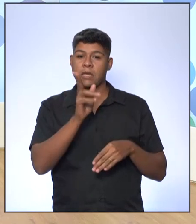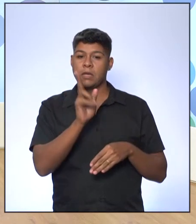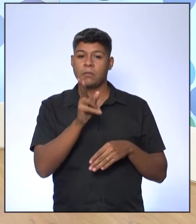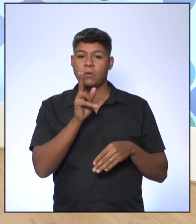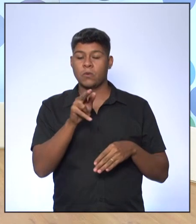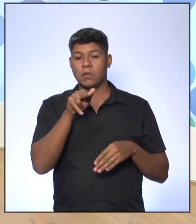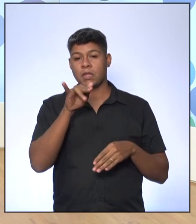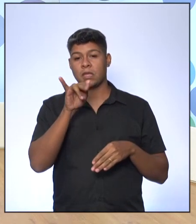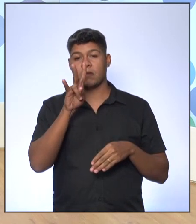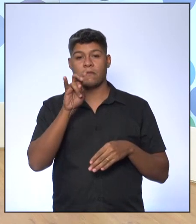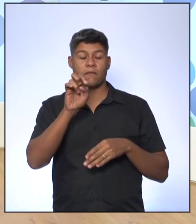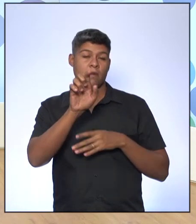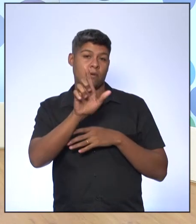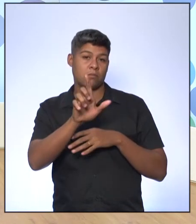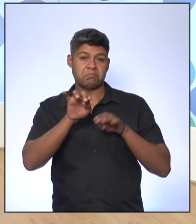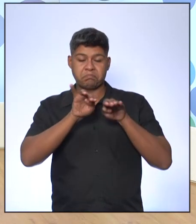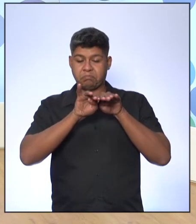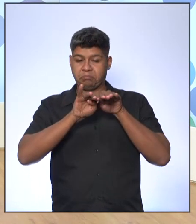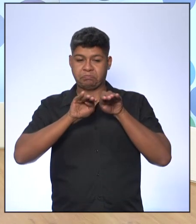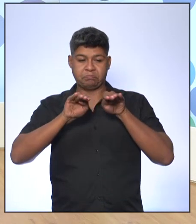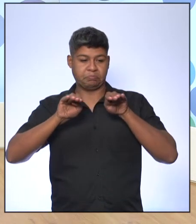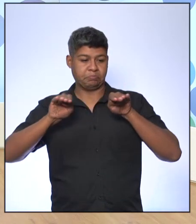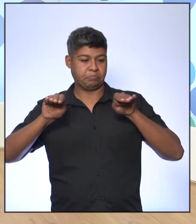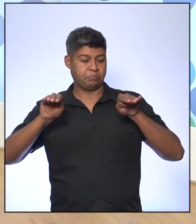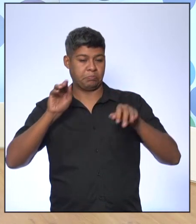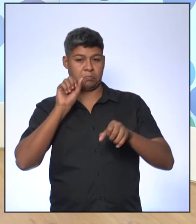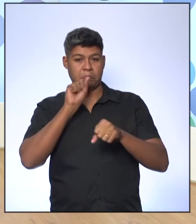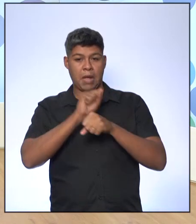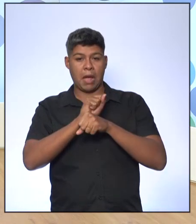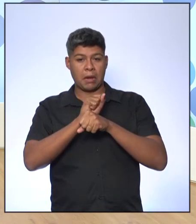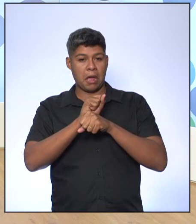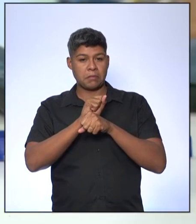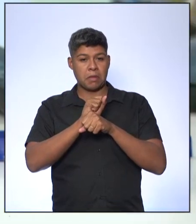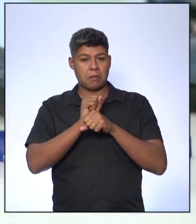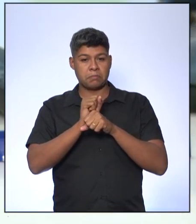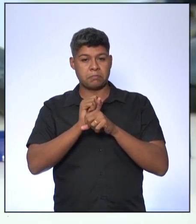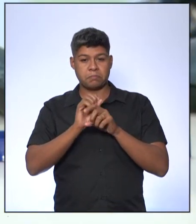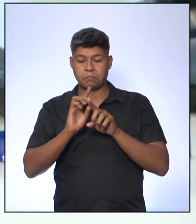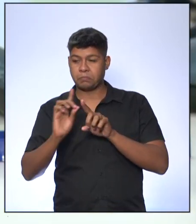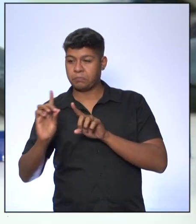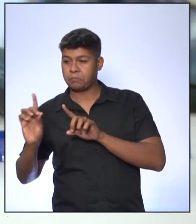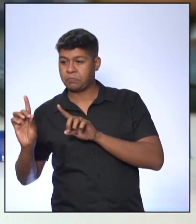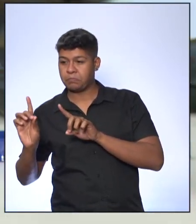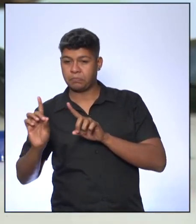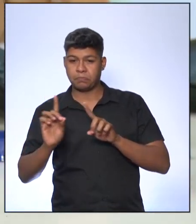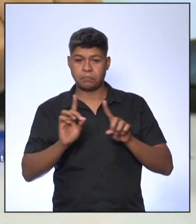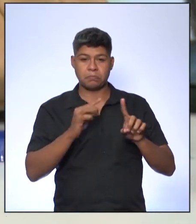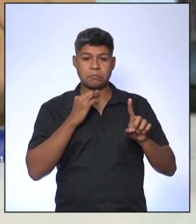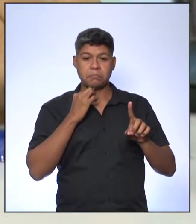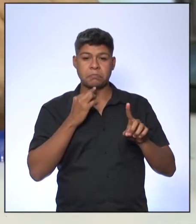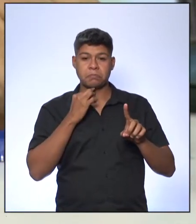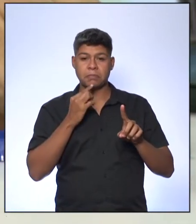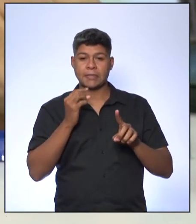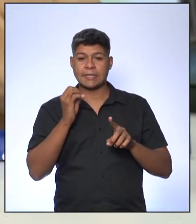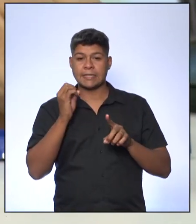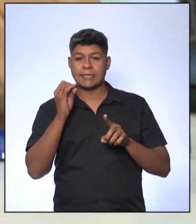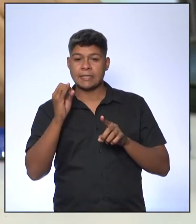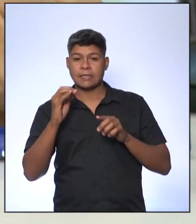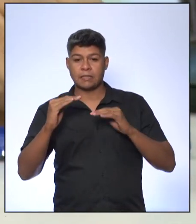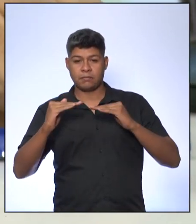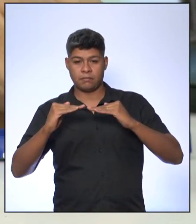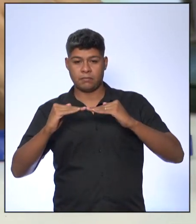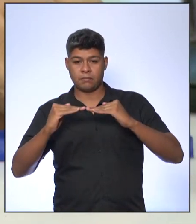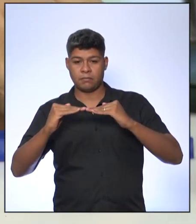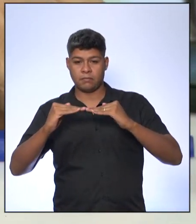nível, então a bolinha ela não desliza, ela não se desloca para canto nenhum. Mas se eu produzir um